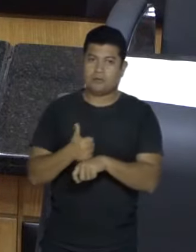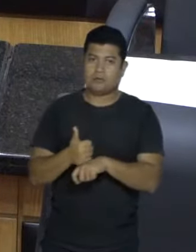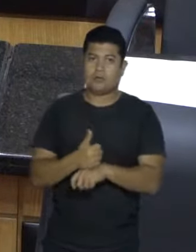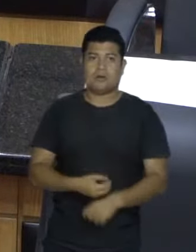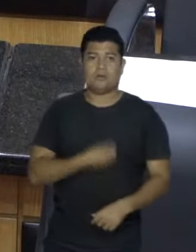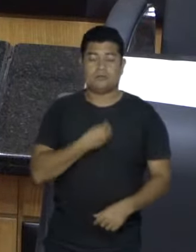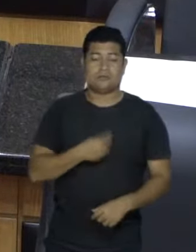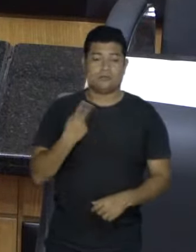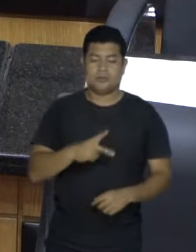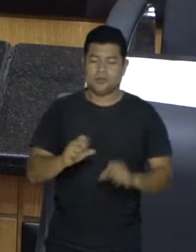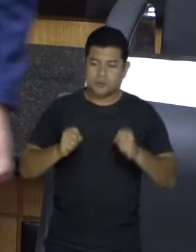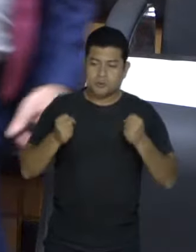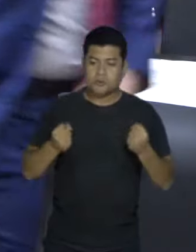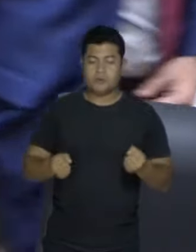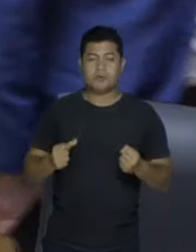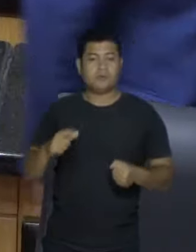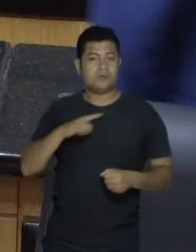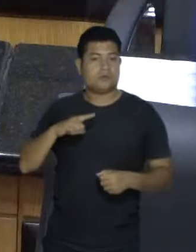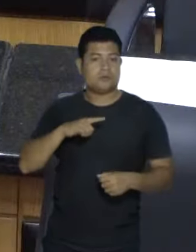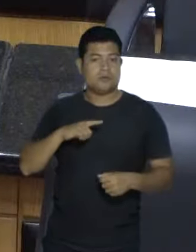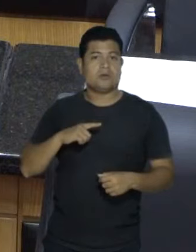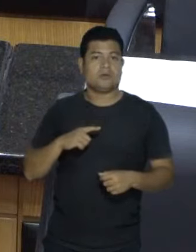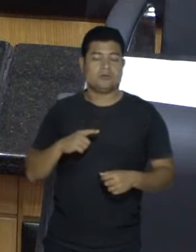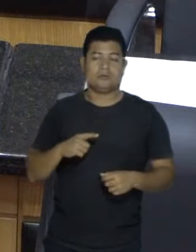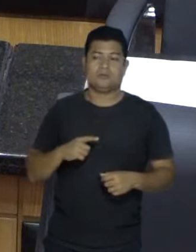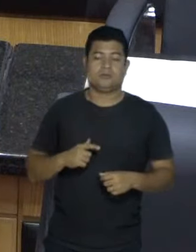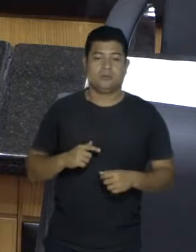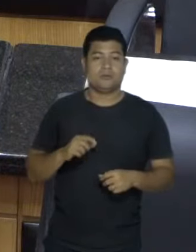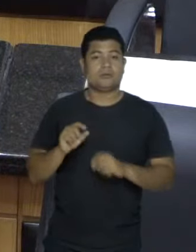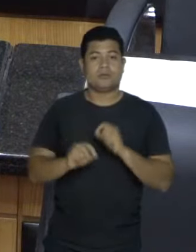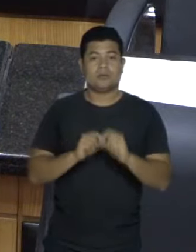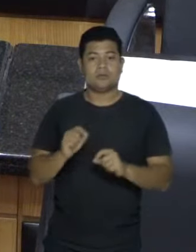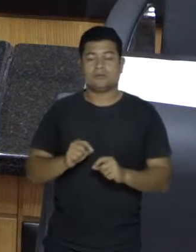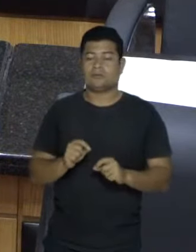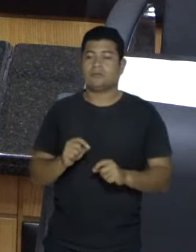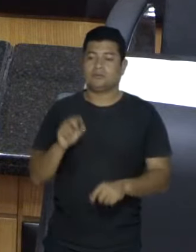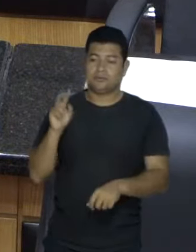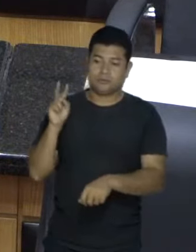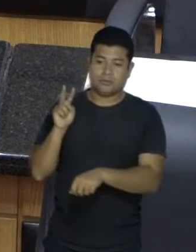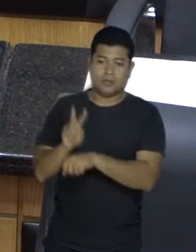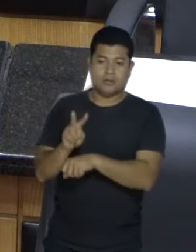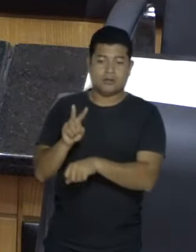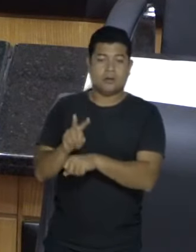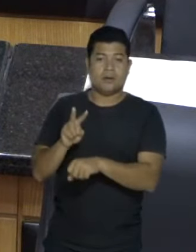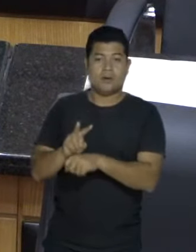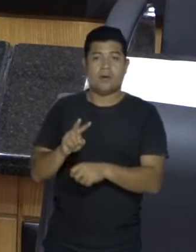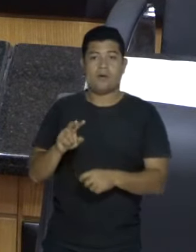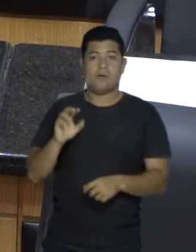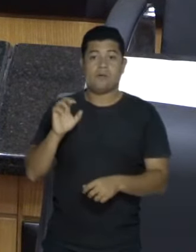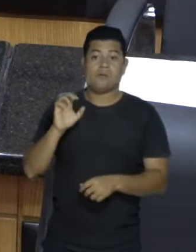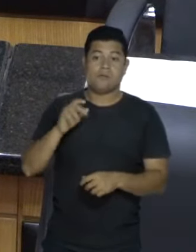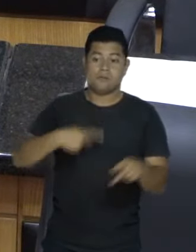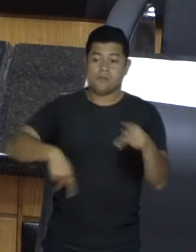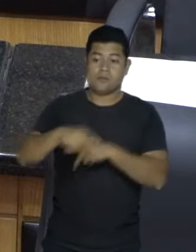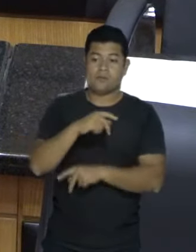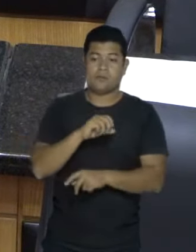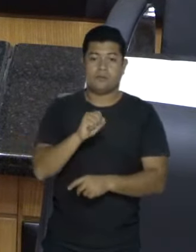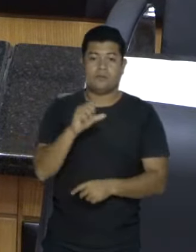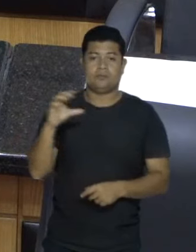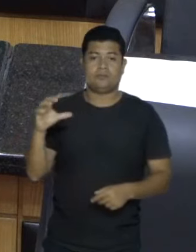em defesa da população aqui no nosso estado e é muito importante que possamos valorizar